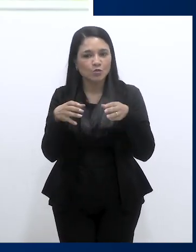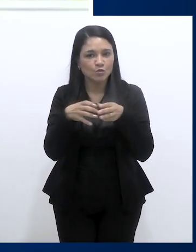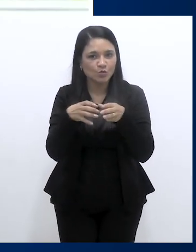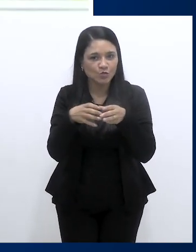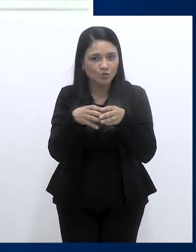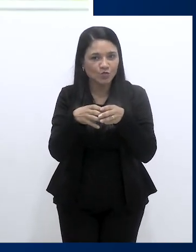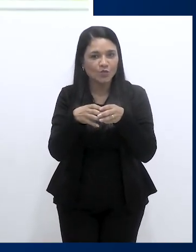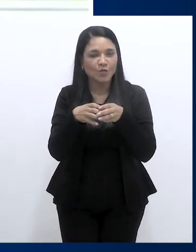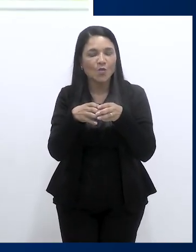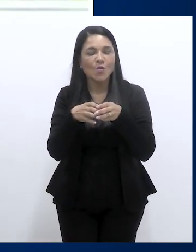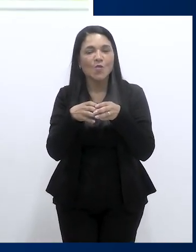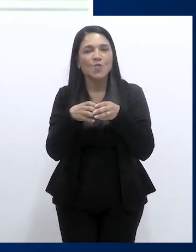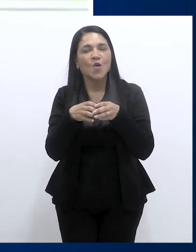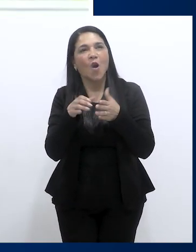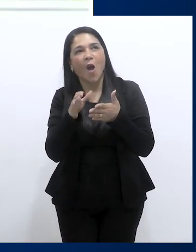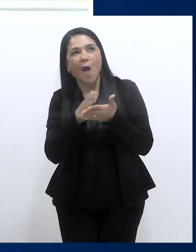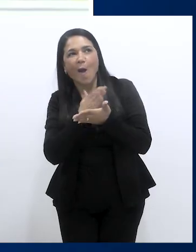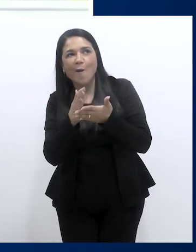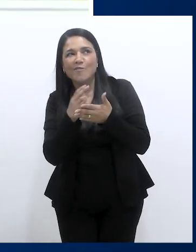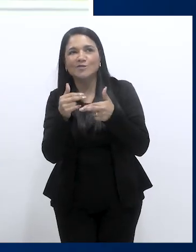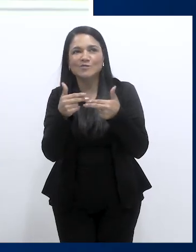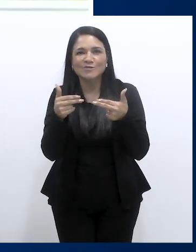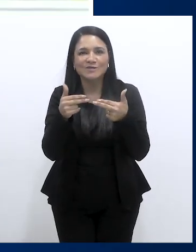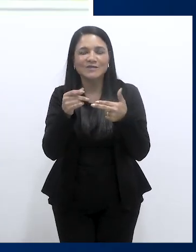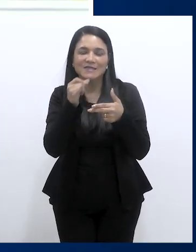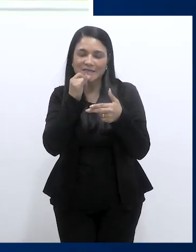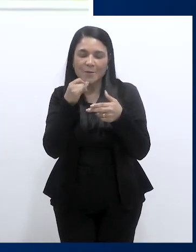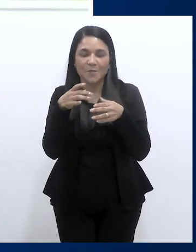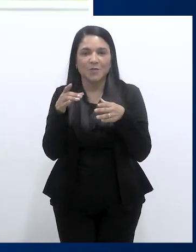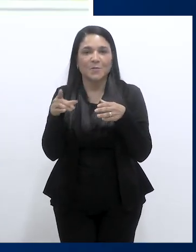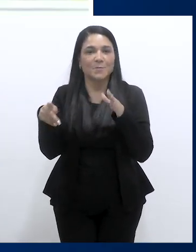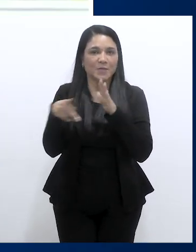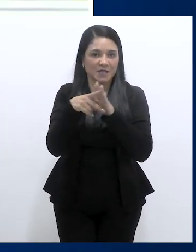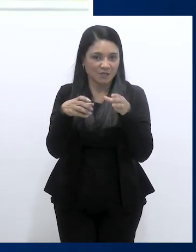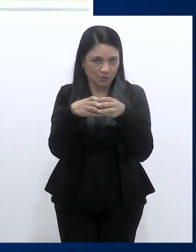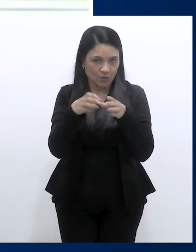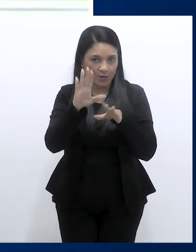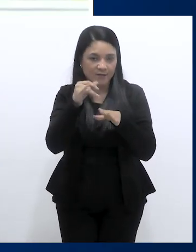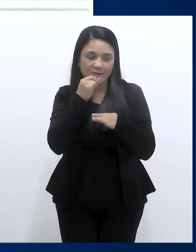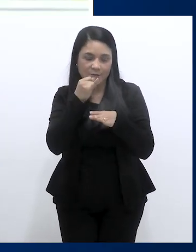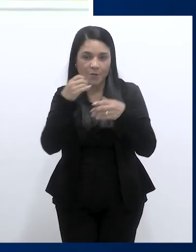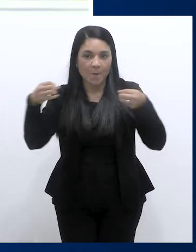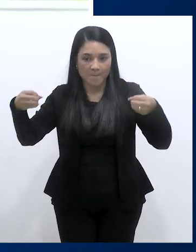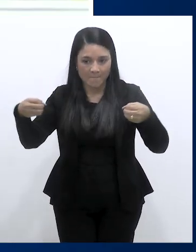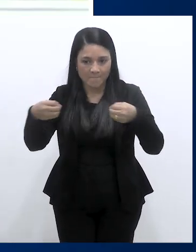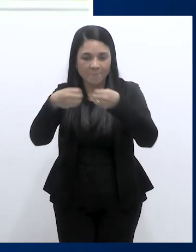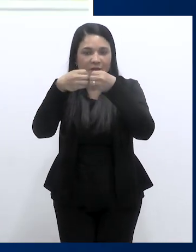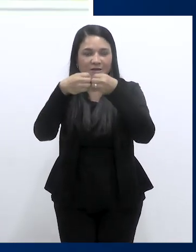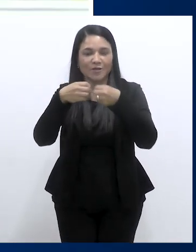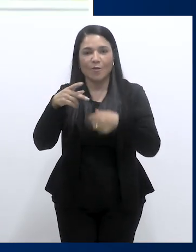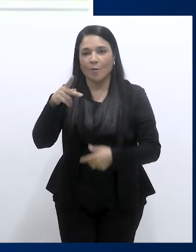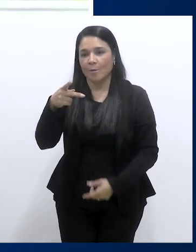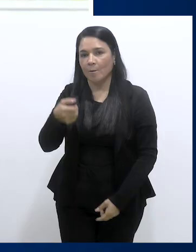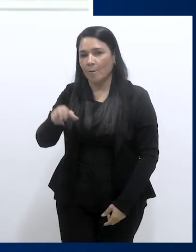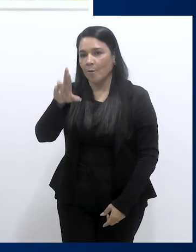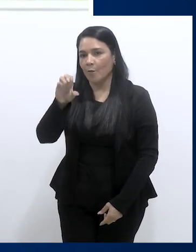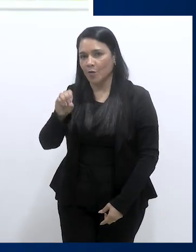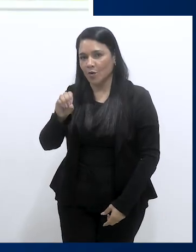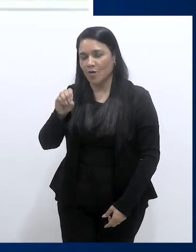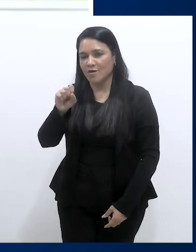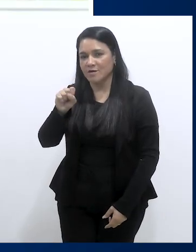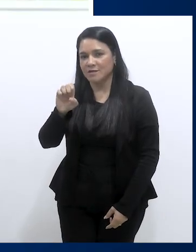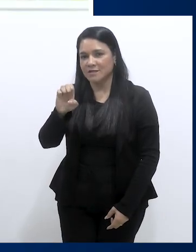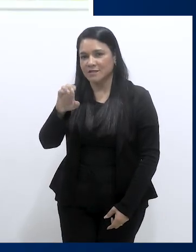a gente tem algumas coisas que são, né, do grupo. Por exemplo, a gente brinda com Prosecco. A bebida